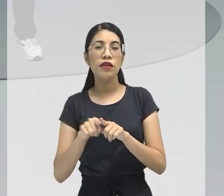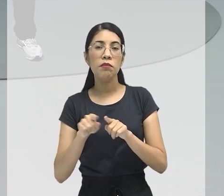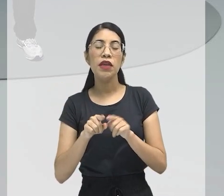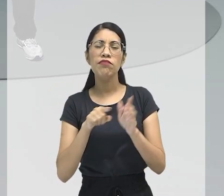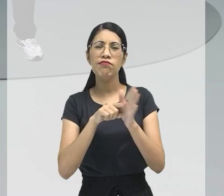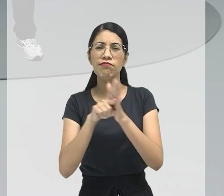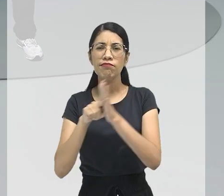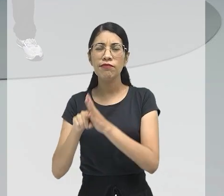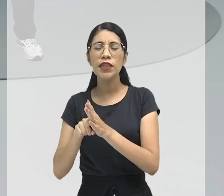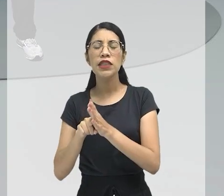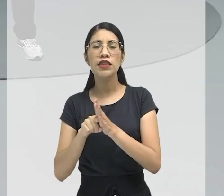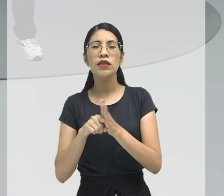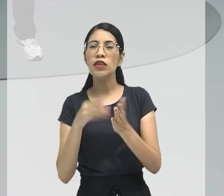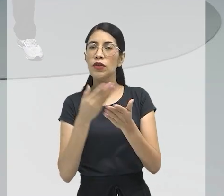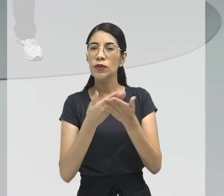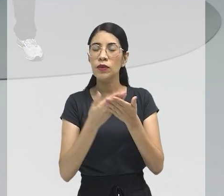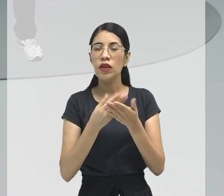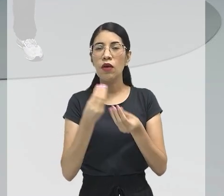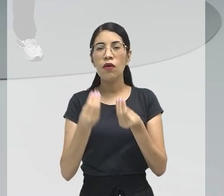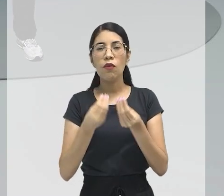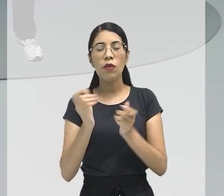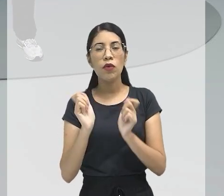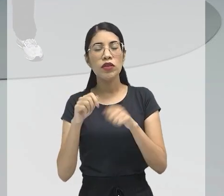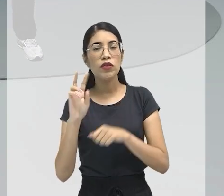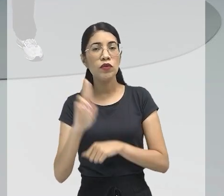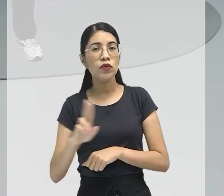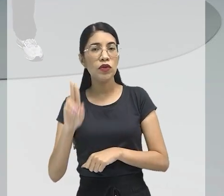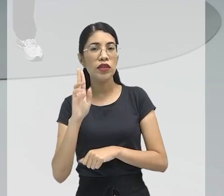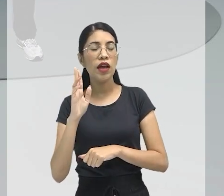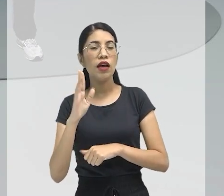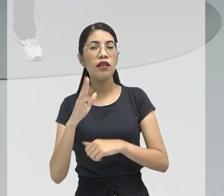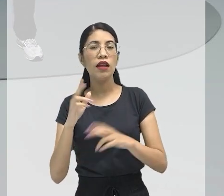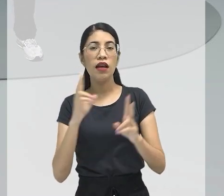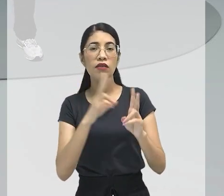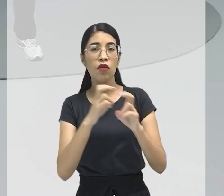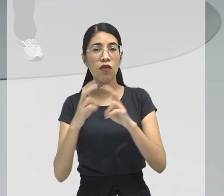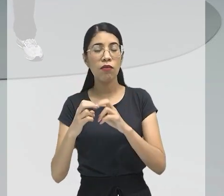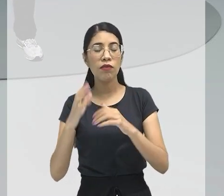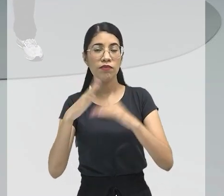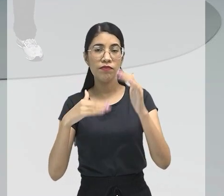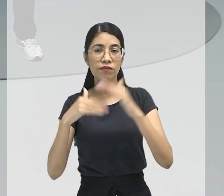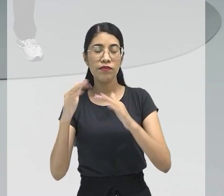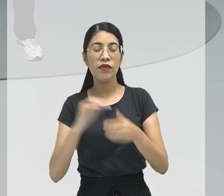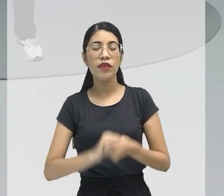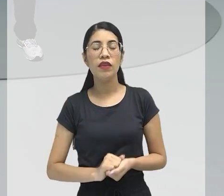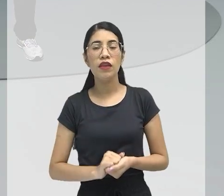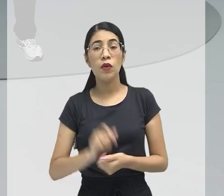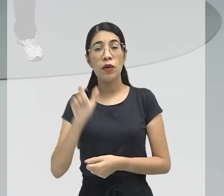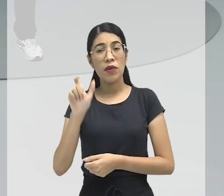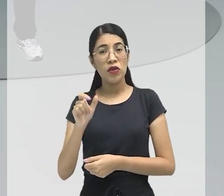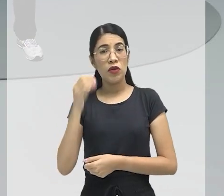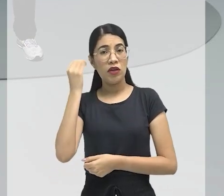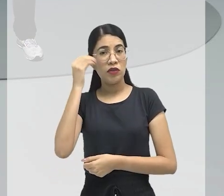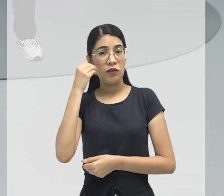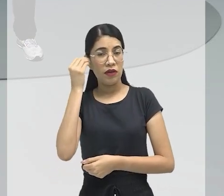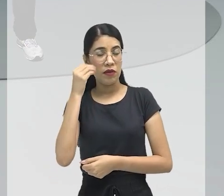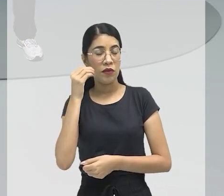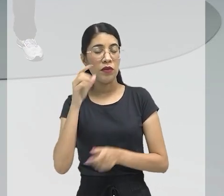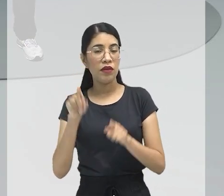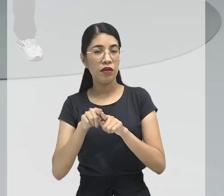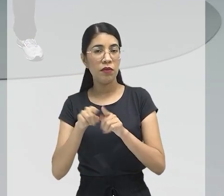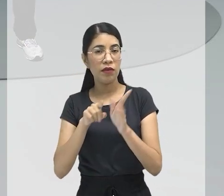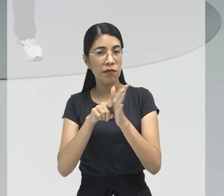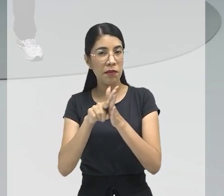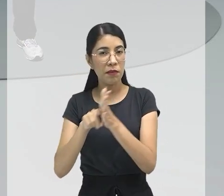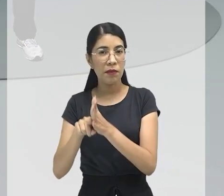MMA, de maneira a aplicá-la em combates profissionais. O que fez esse teste aí, né, que fez esse estudo